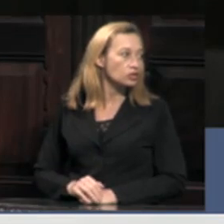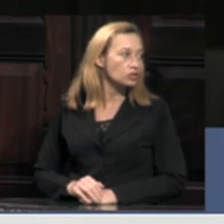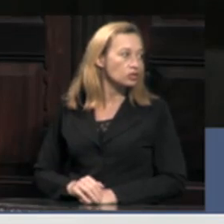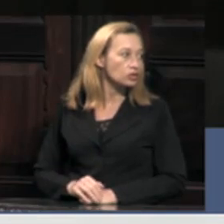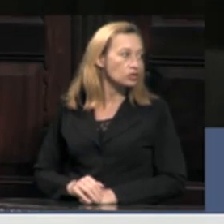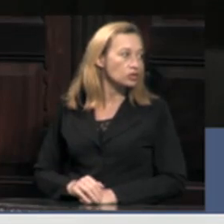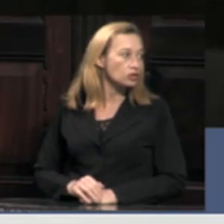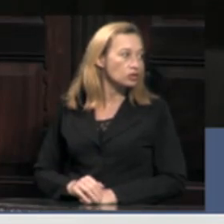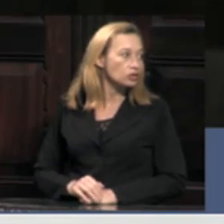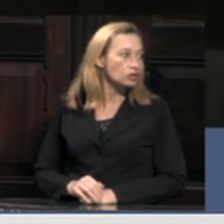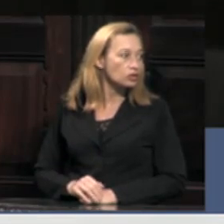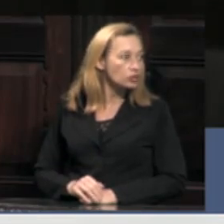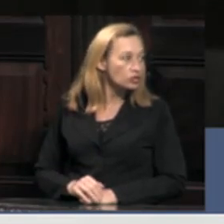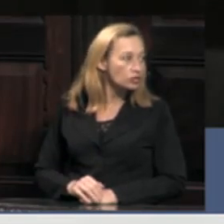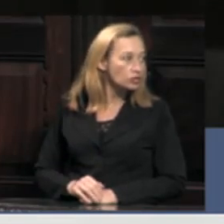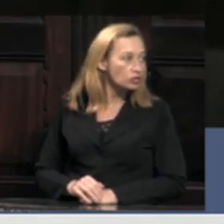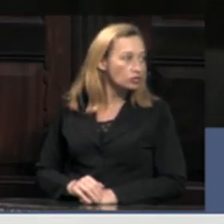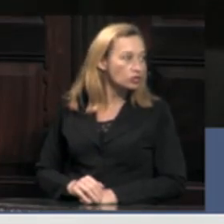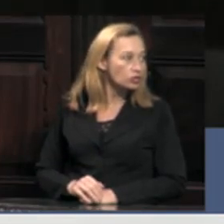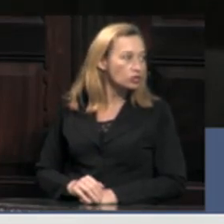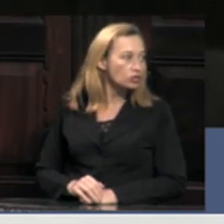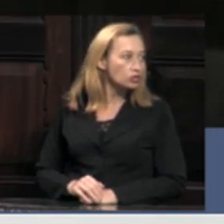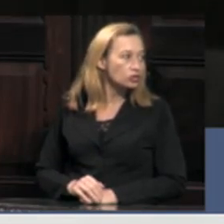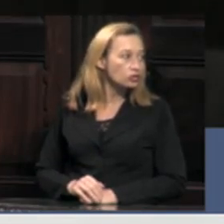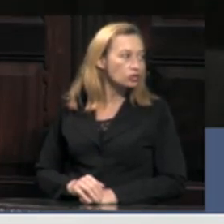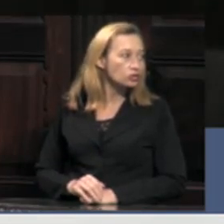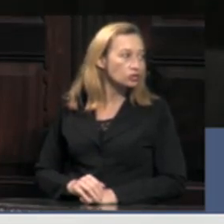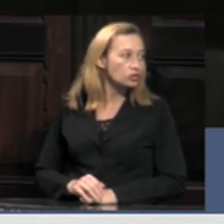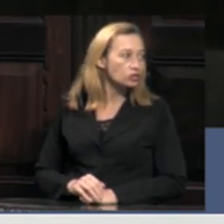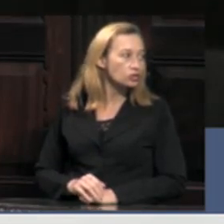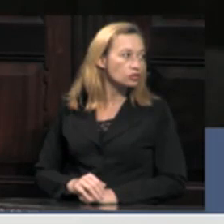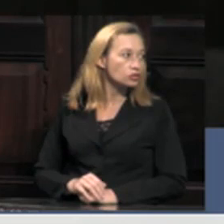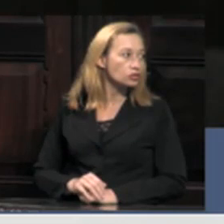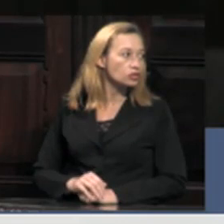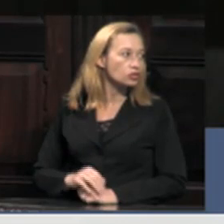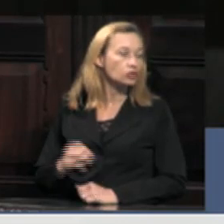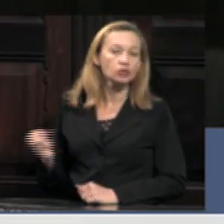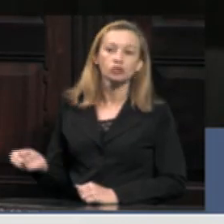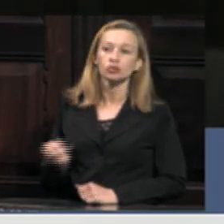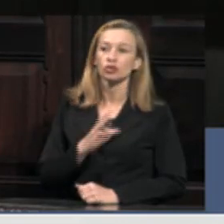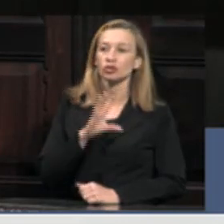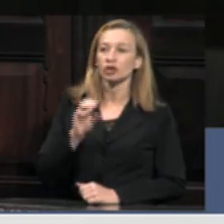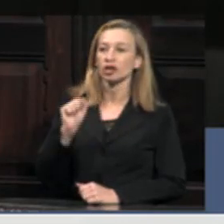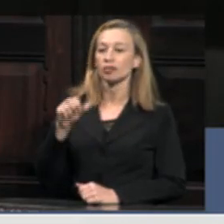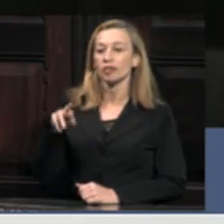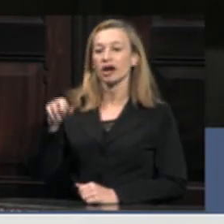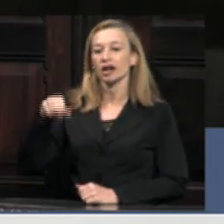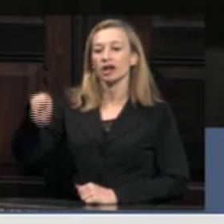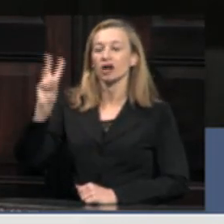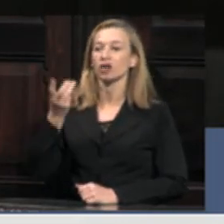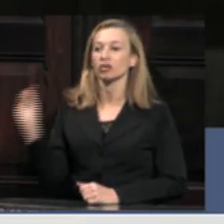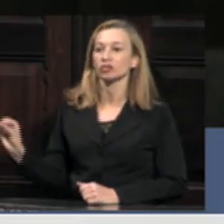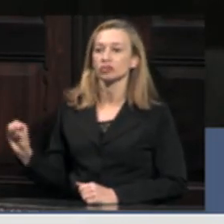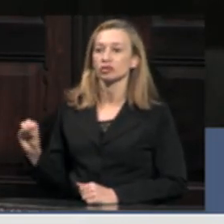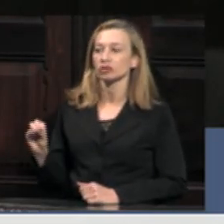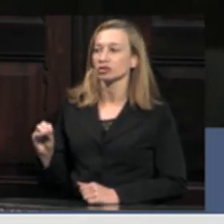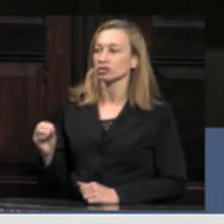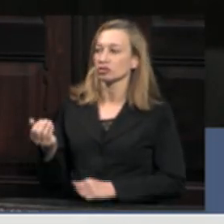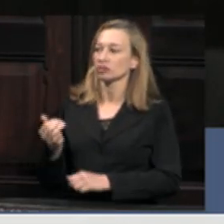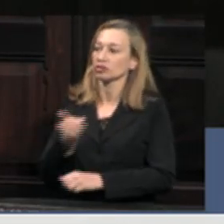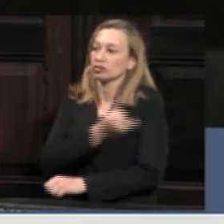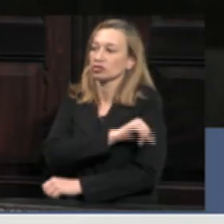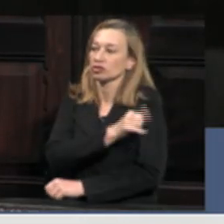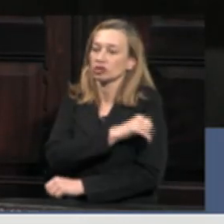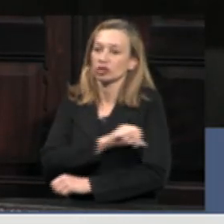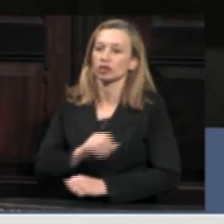dos imóveis do Novo Camarão, em Santa Cruz, município do Rio de Janeiro. Parecer da Comissão de Indicação Legislativa favorável, relator deputado Marcos